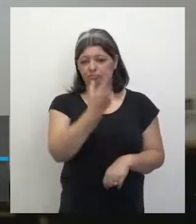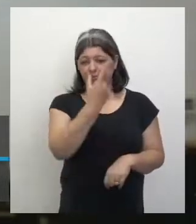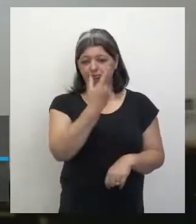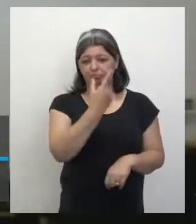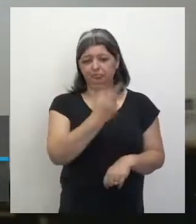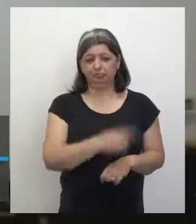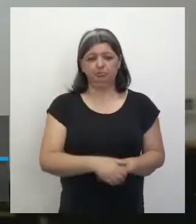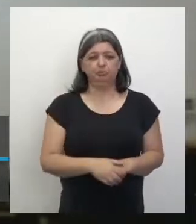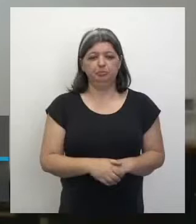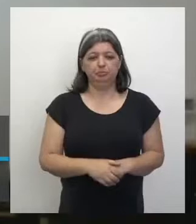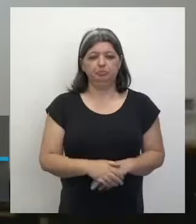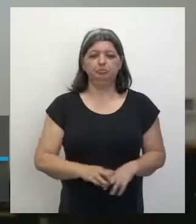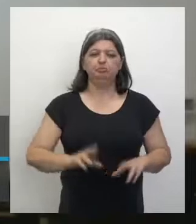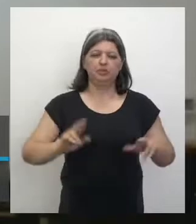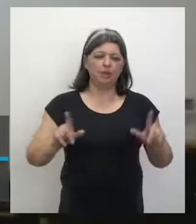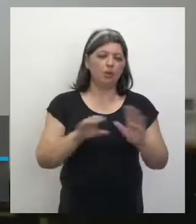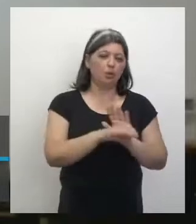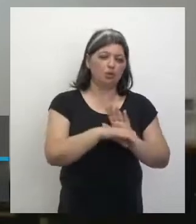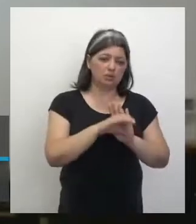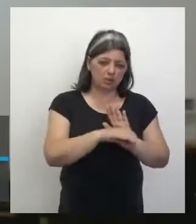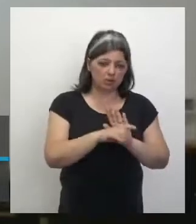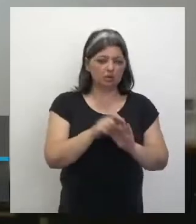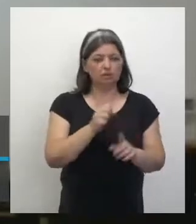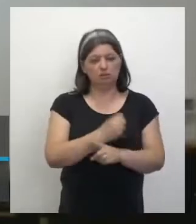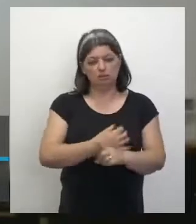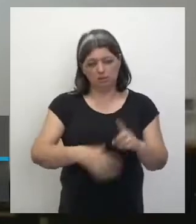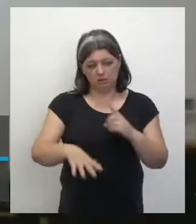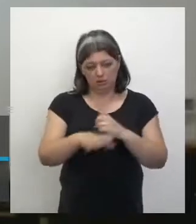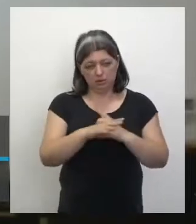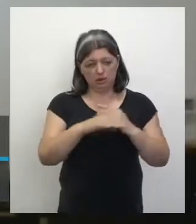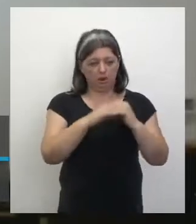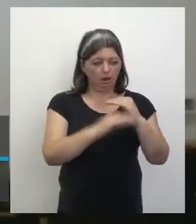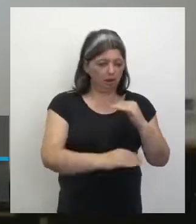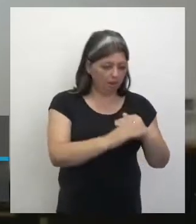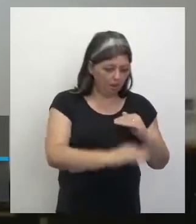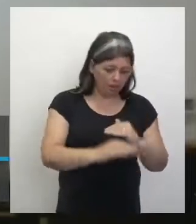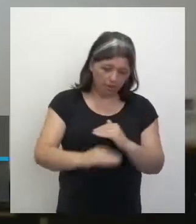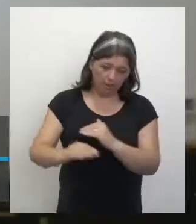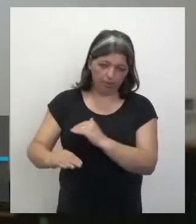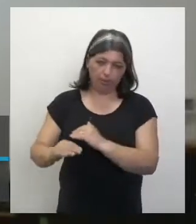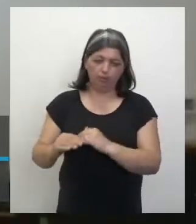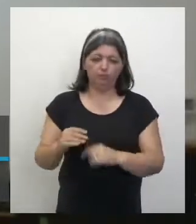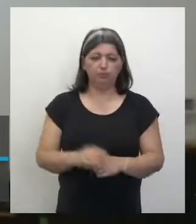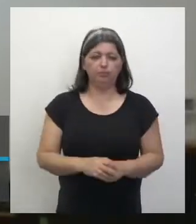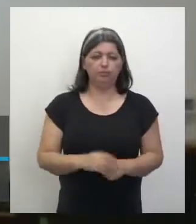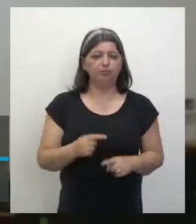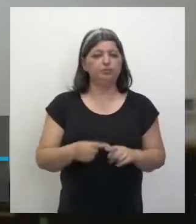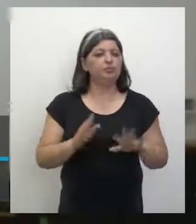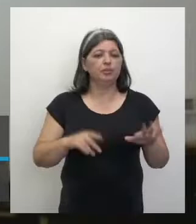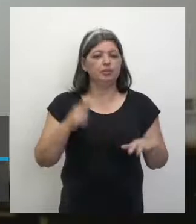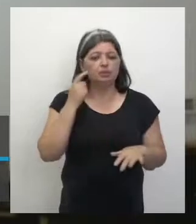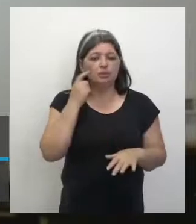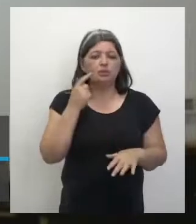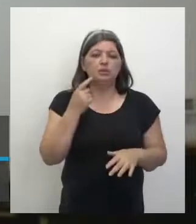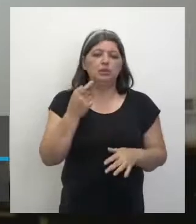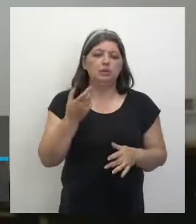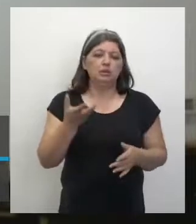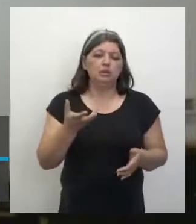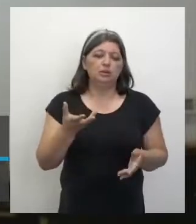reflexos, né, diferentes conceitos, vamos supor, na questão social, como você disse anteriormente, né, então, a gente vê que quando a gente estigmatiza